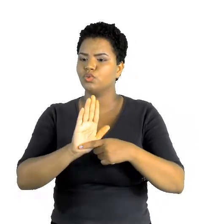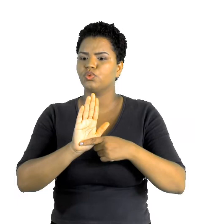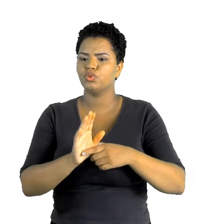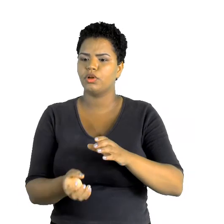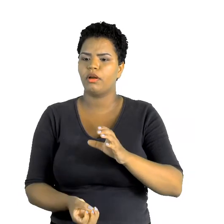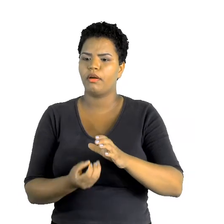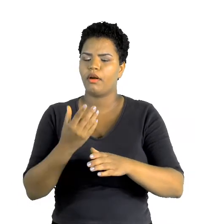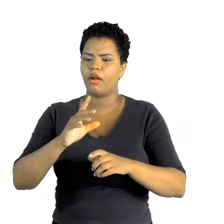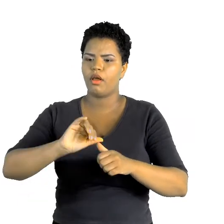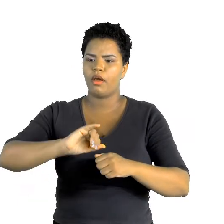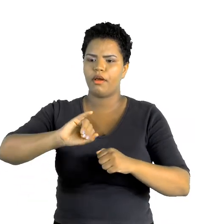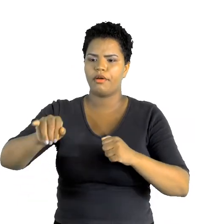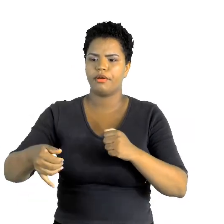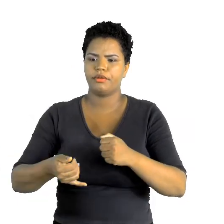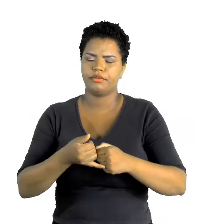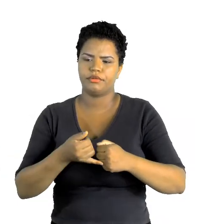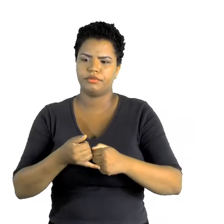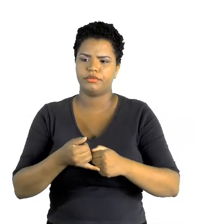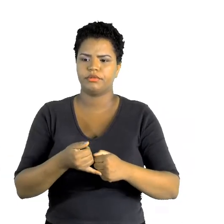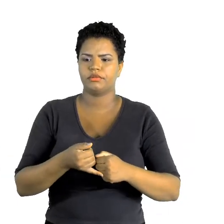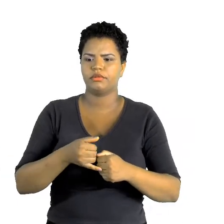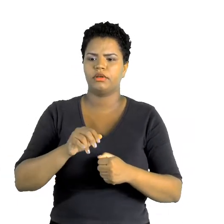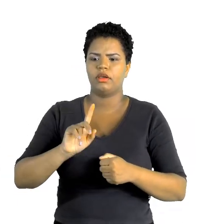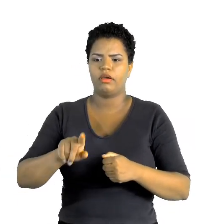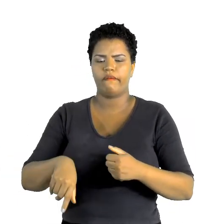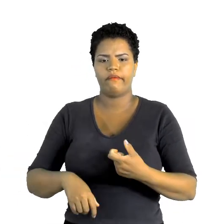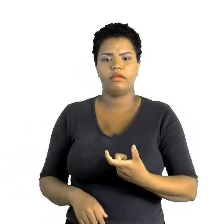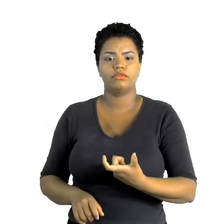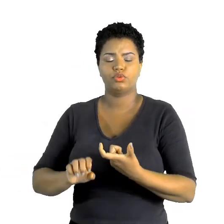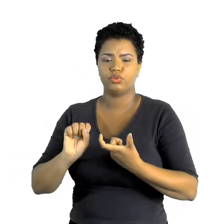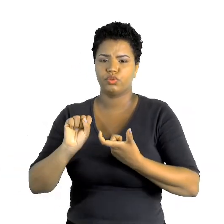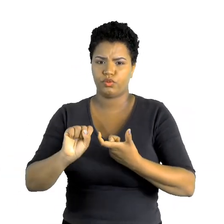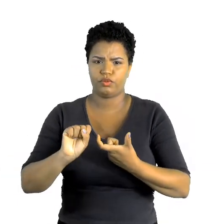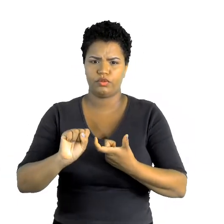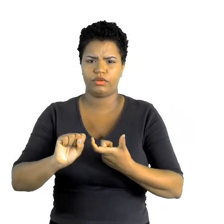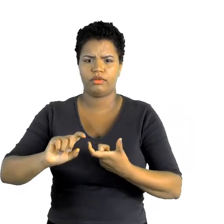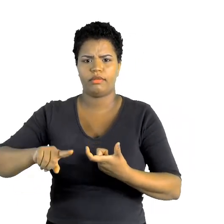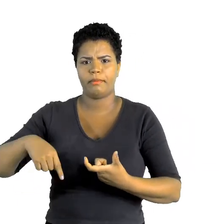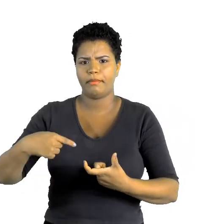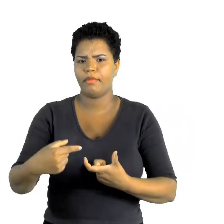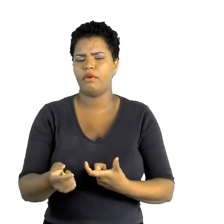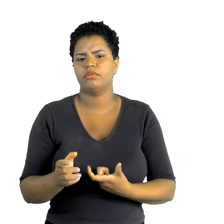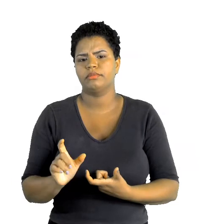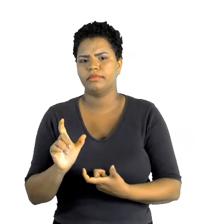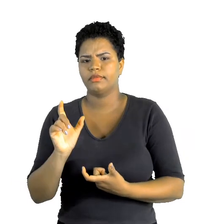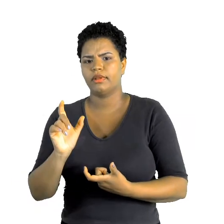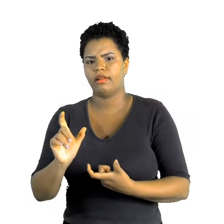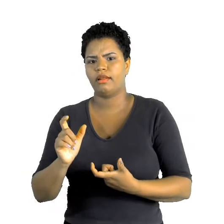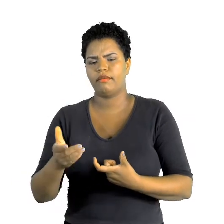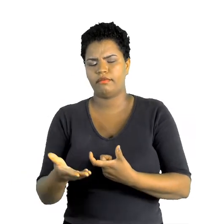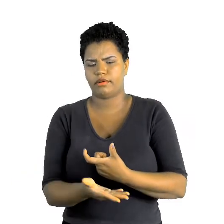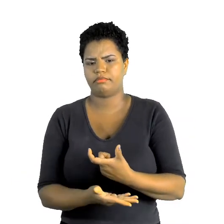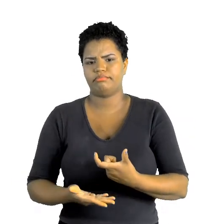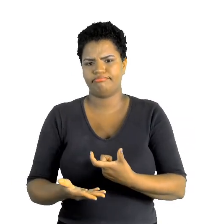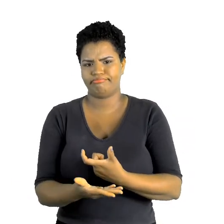portanto, que é o sufixo que vem após essa palavra base, ok, guys?